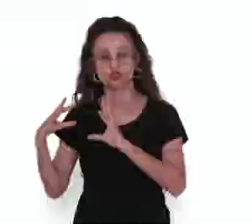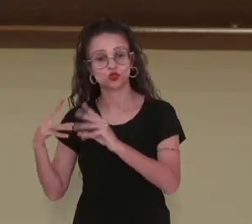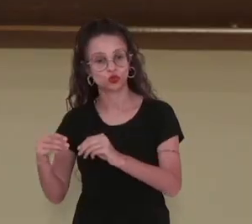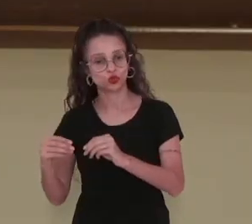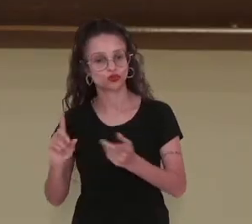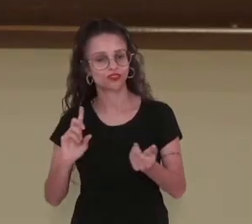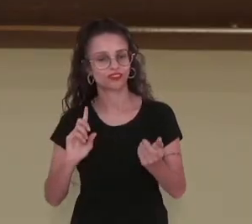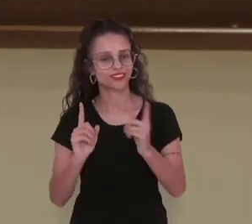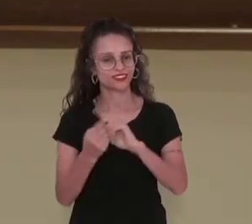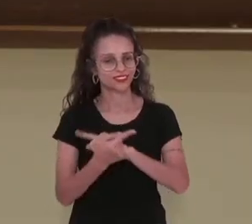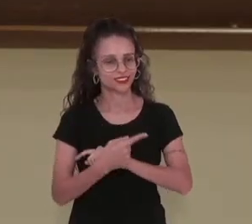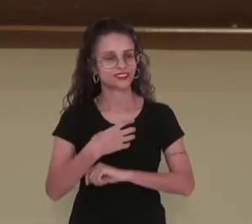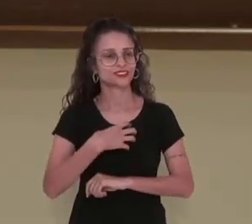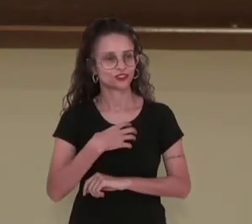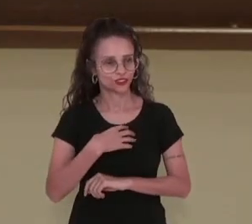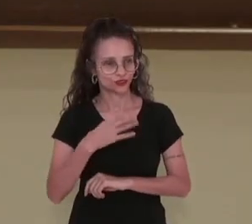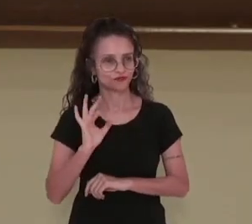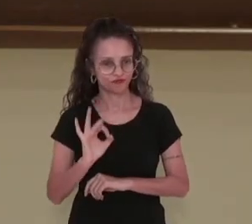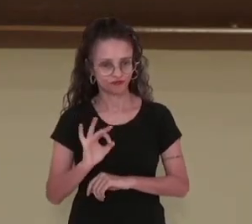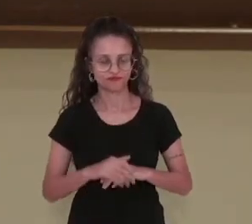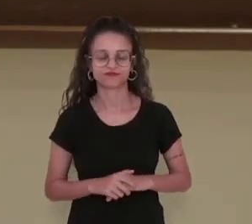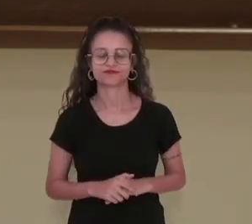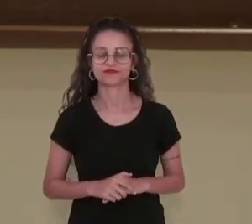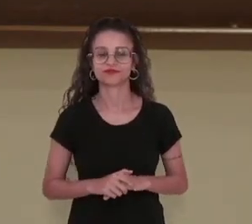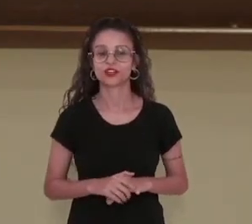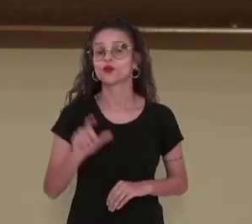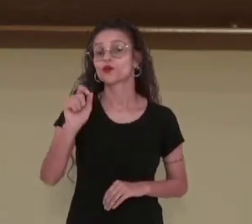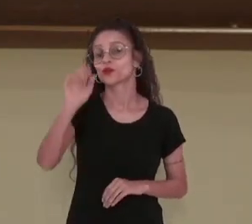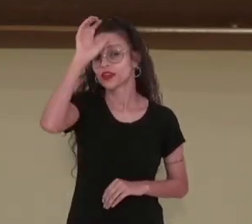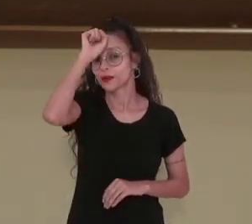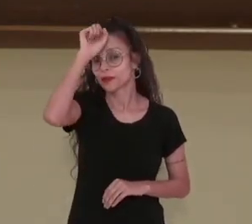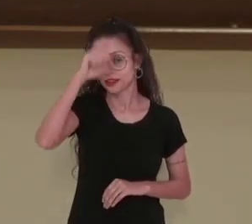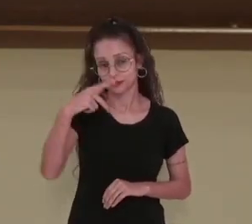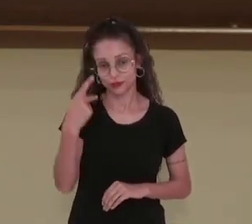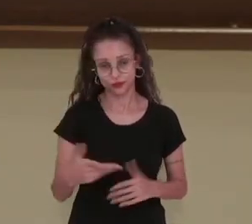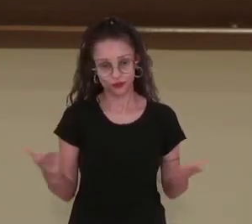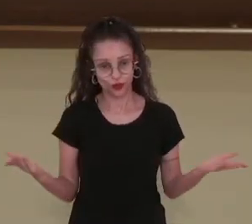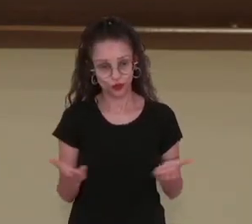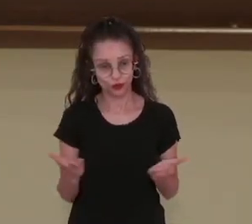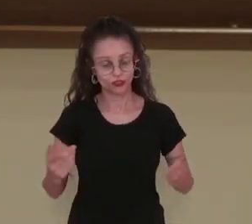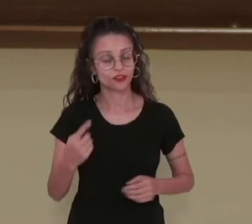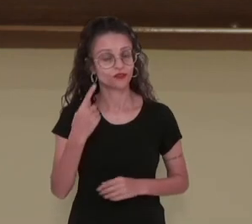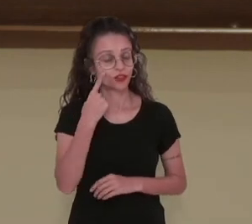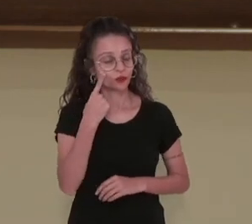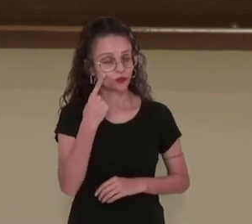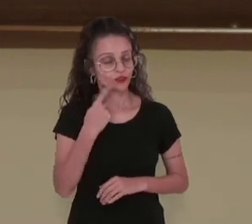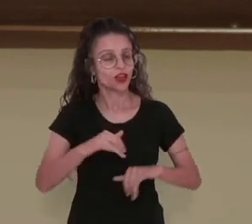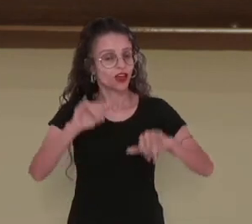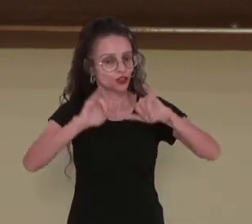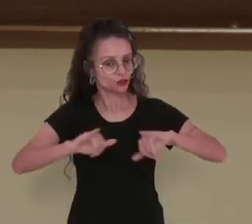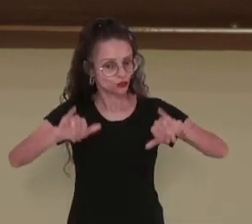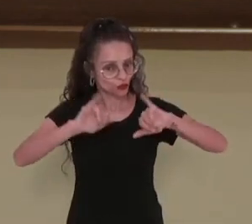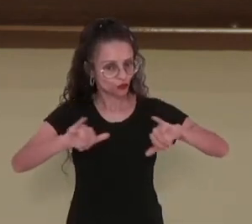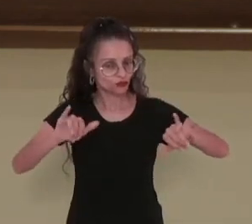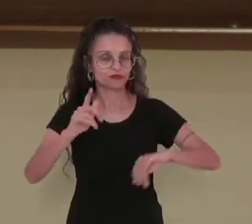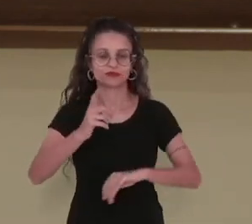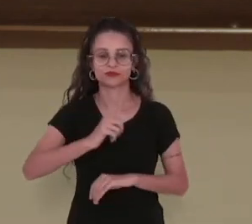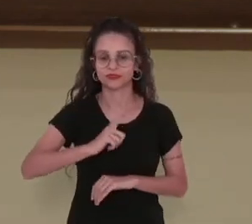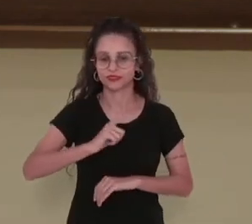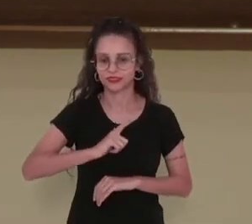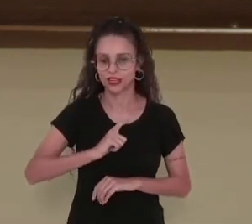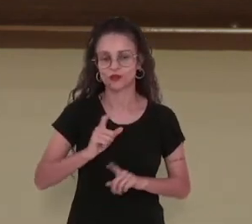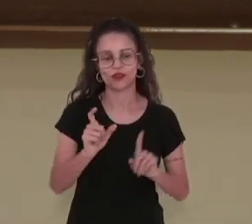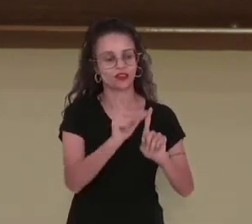sentidos opostos. Muito bem. O que aprendemos? Vimos que os anúncios publicitários trabalham com a